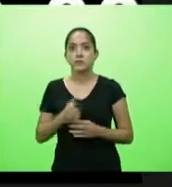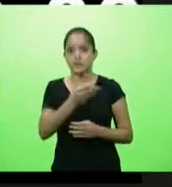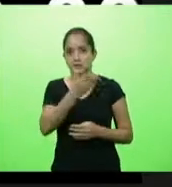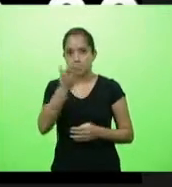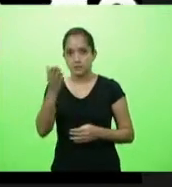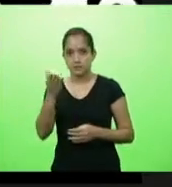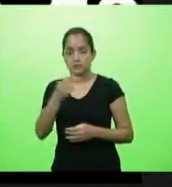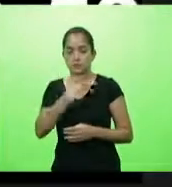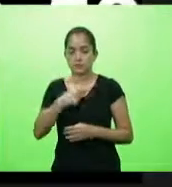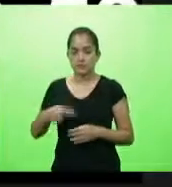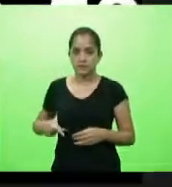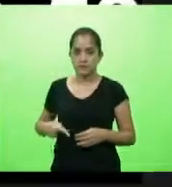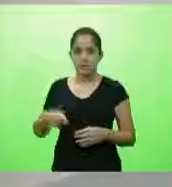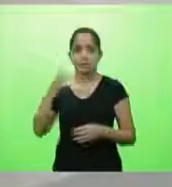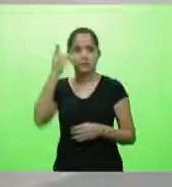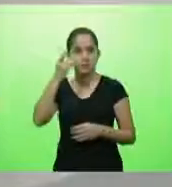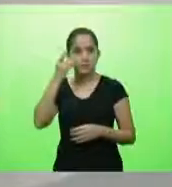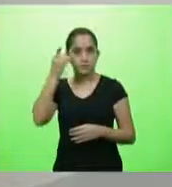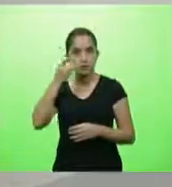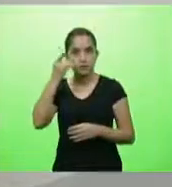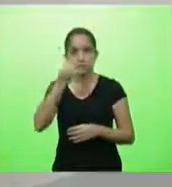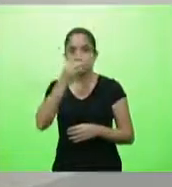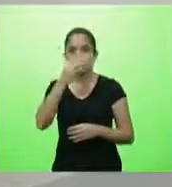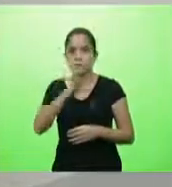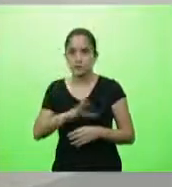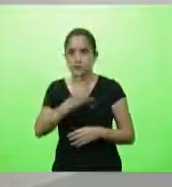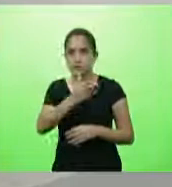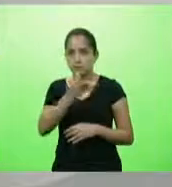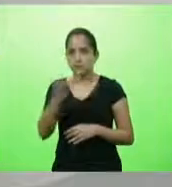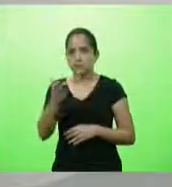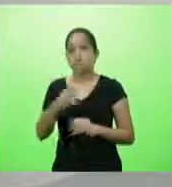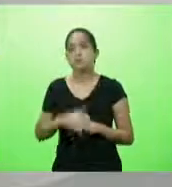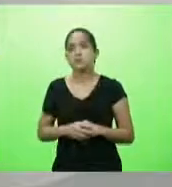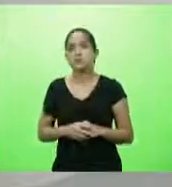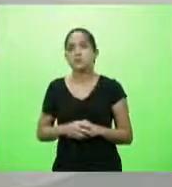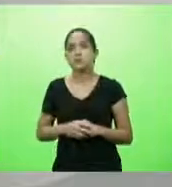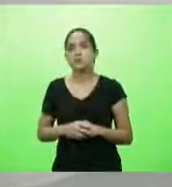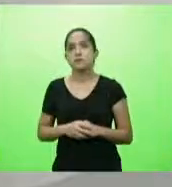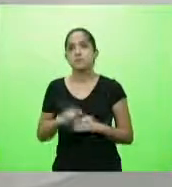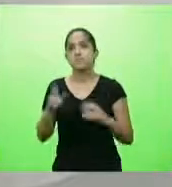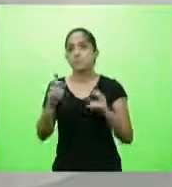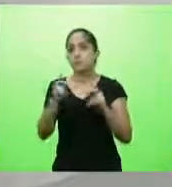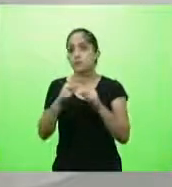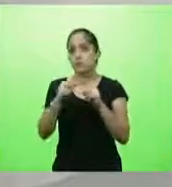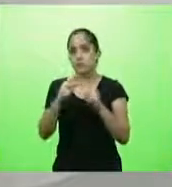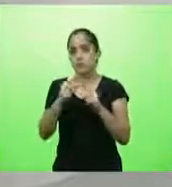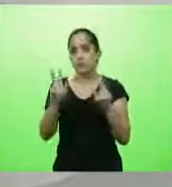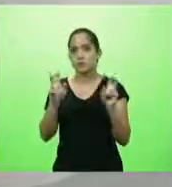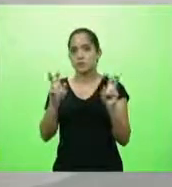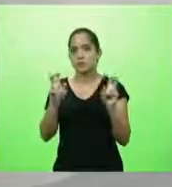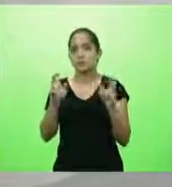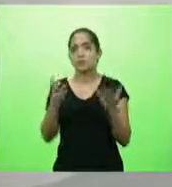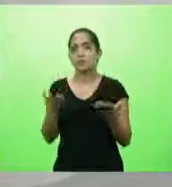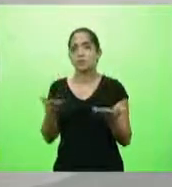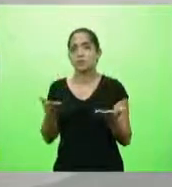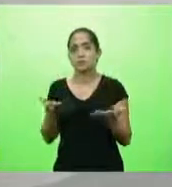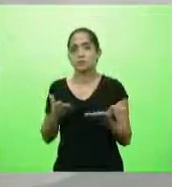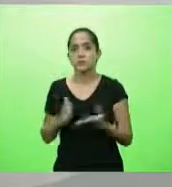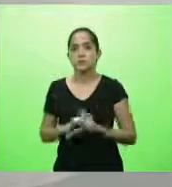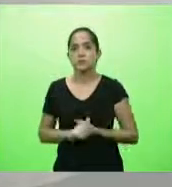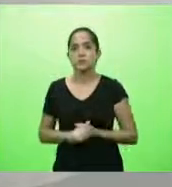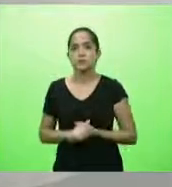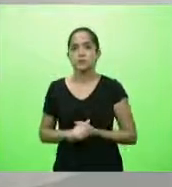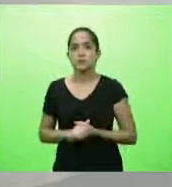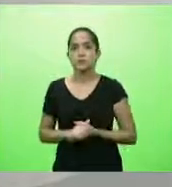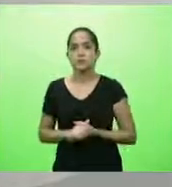colegas, primeiramente, muito boa tarde a todas e todos. Eu quero trazer dois assuntos breves aqui na tribuna hoje, senhor presidente.